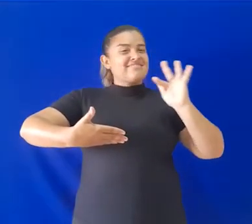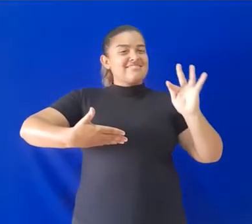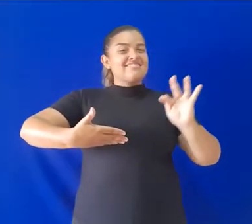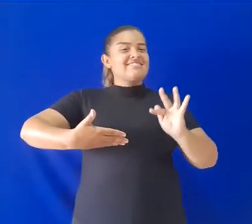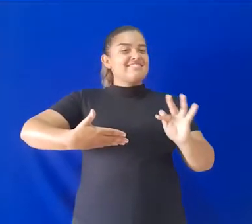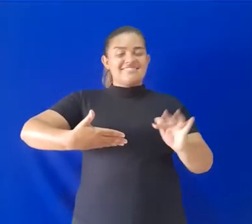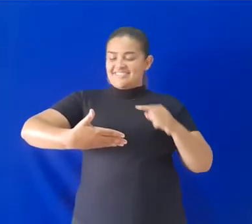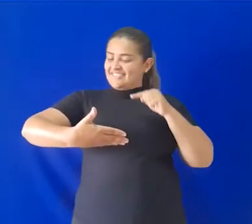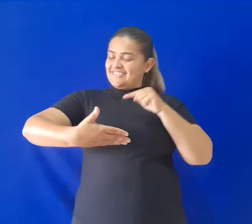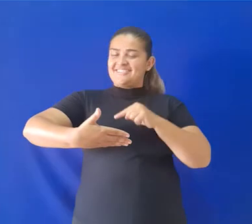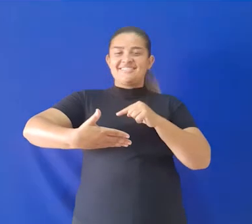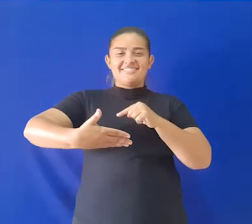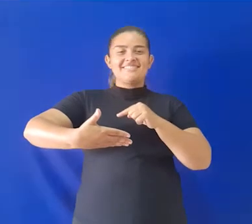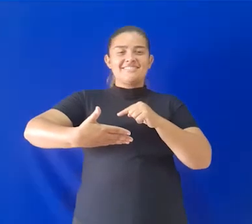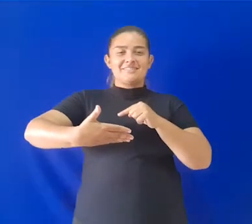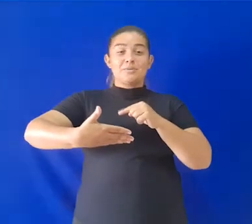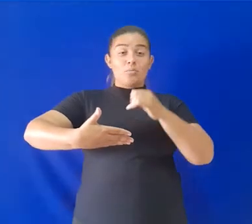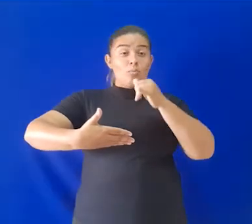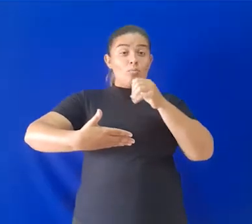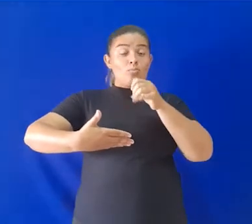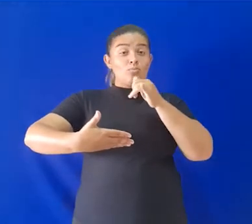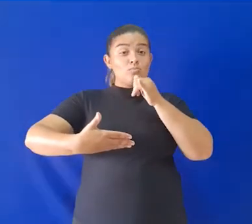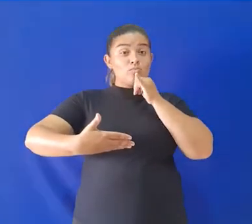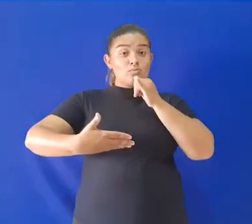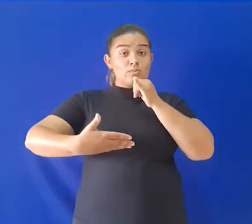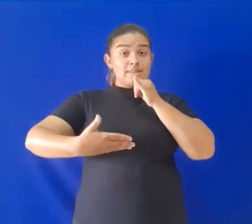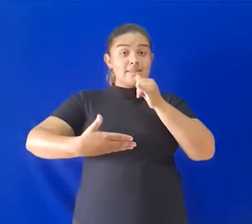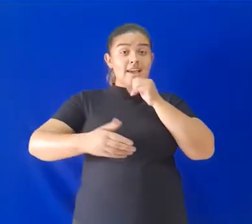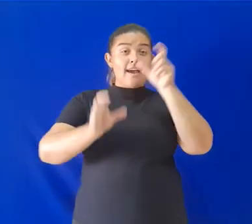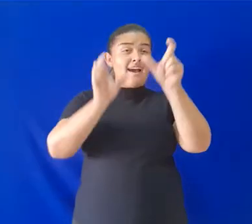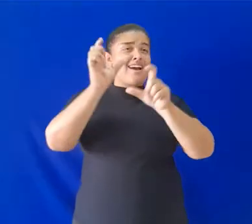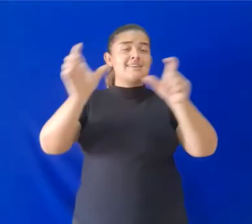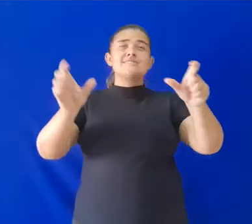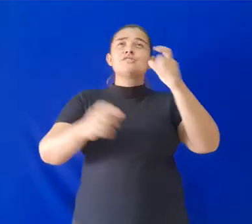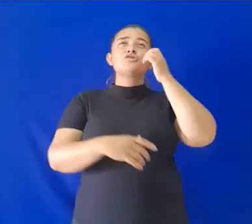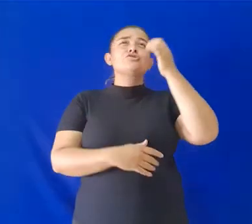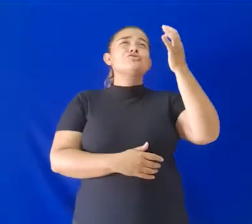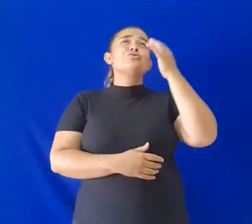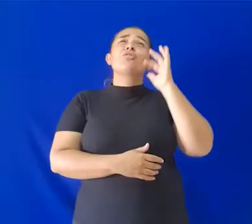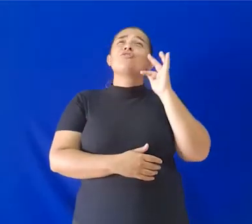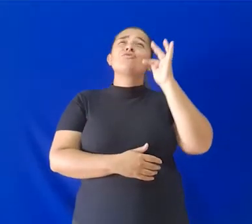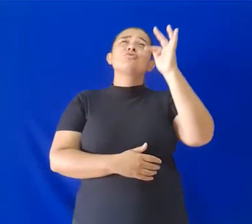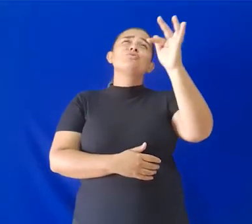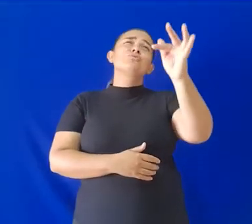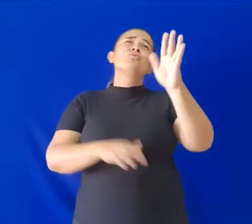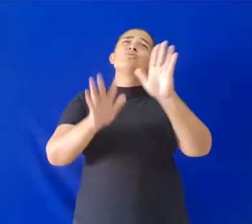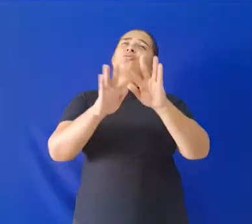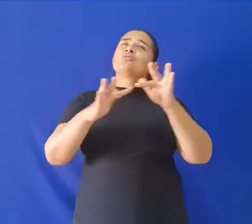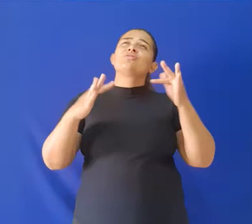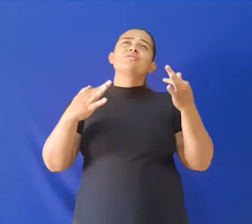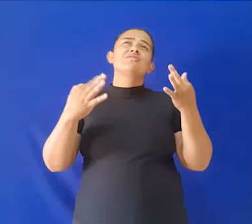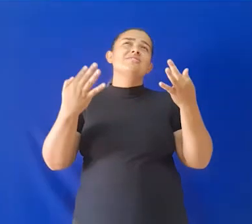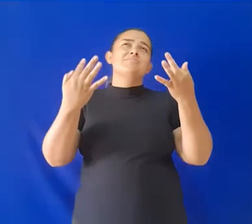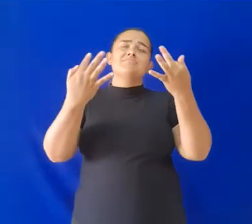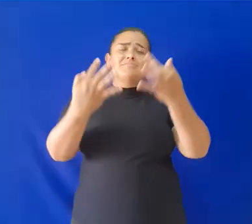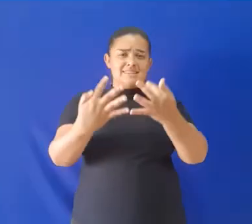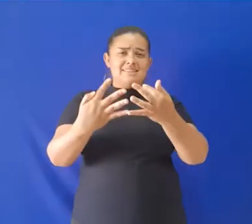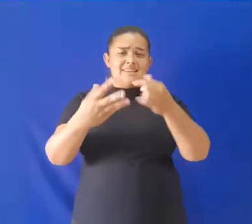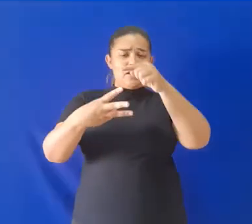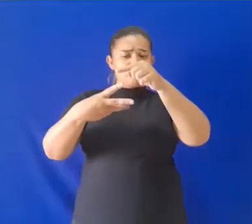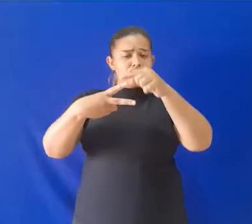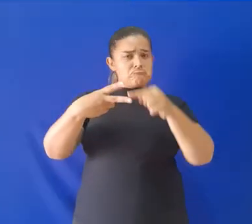de sonho, né? Existem casais que sonham em formar uma família e a